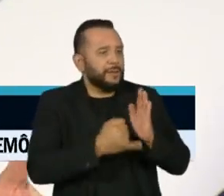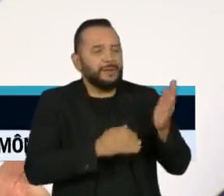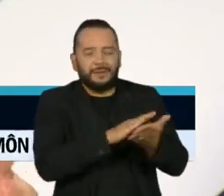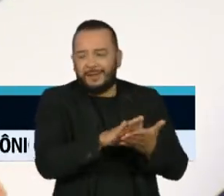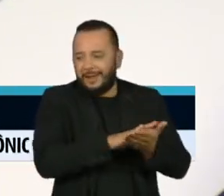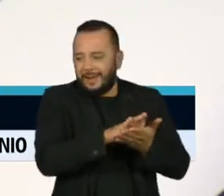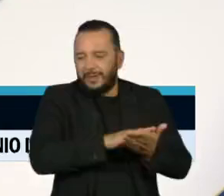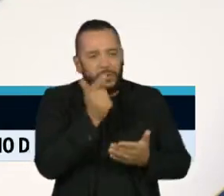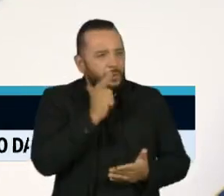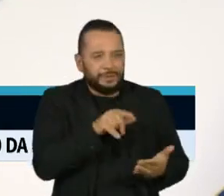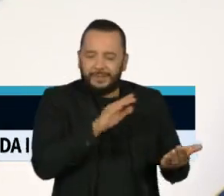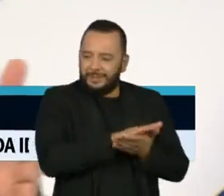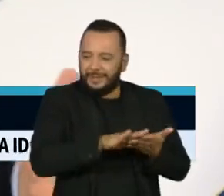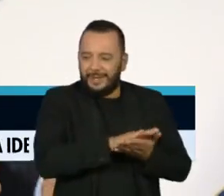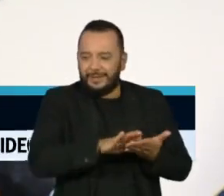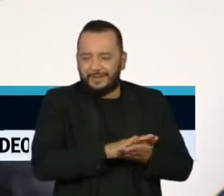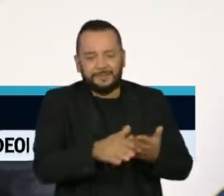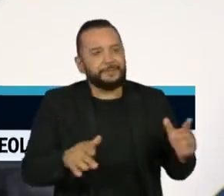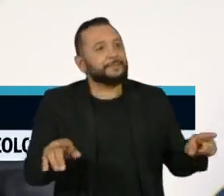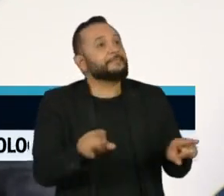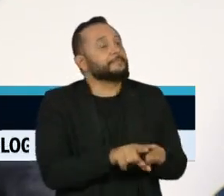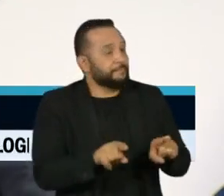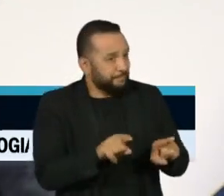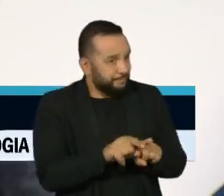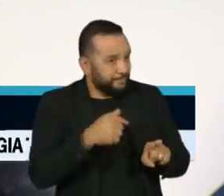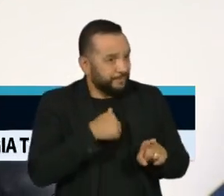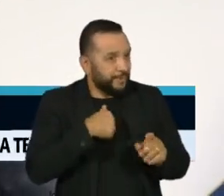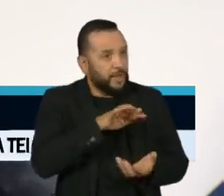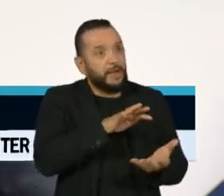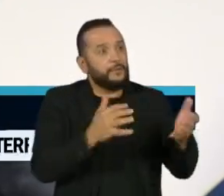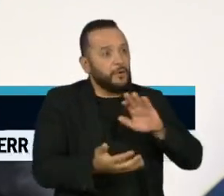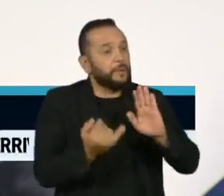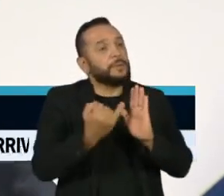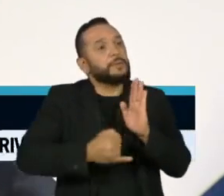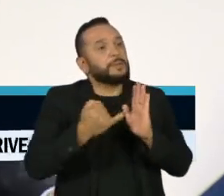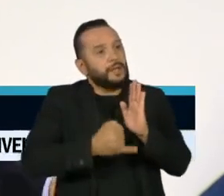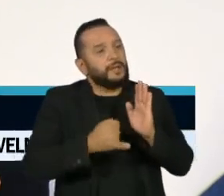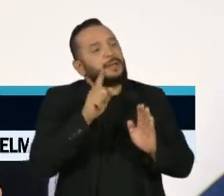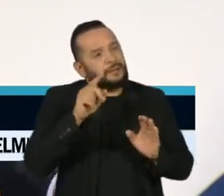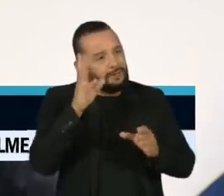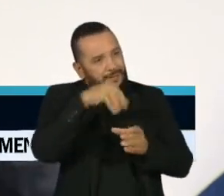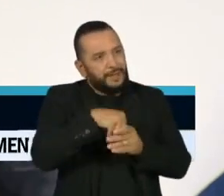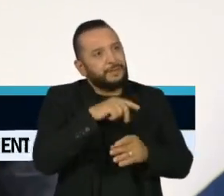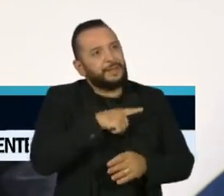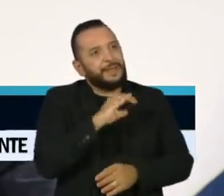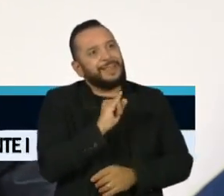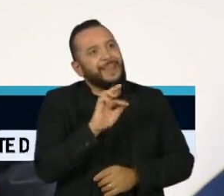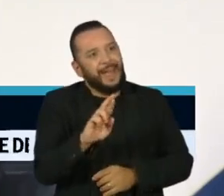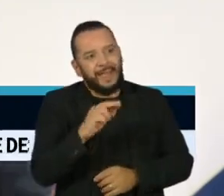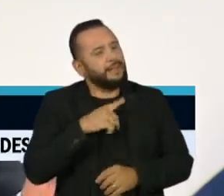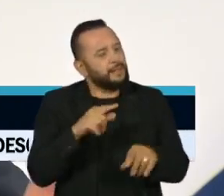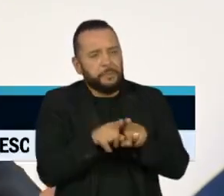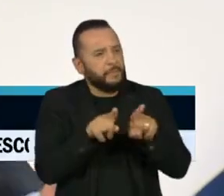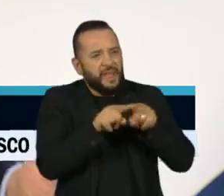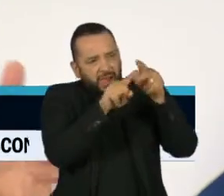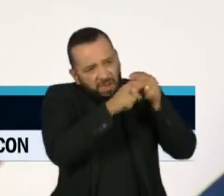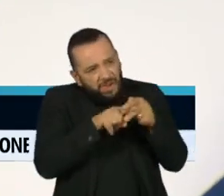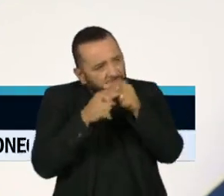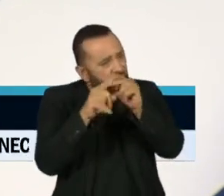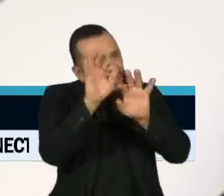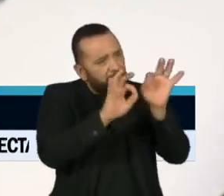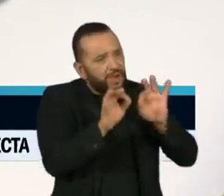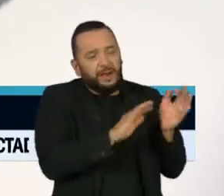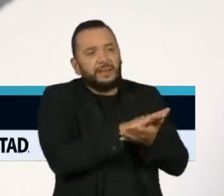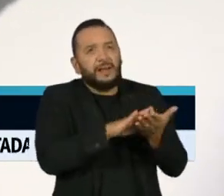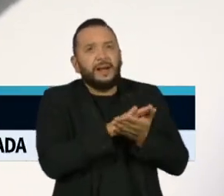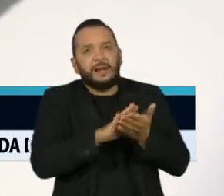capaz de, vamos dizer, uma parte da reforma tributária, que é o imposto de renda, ele também não foi capaz. Ou seja, o